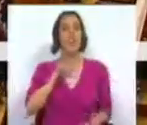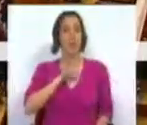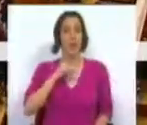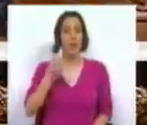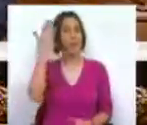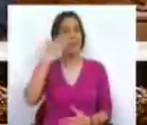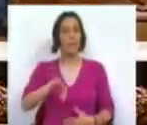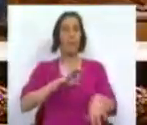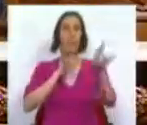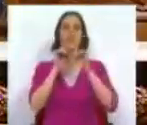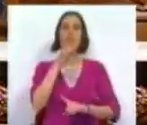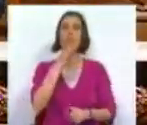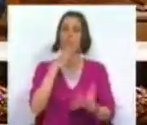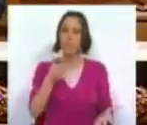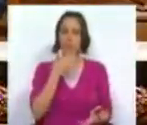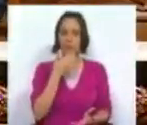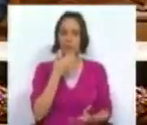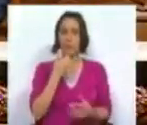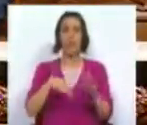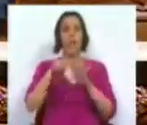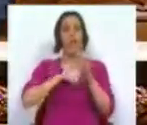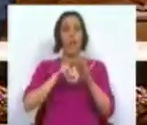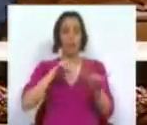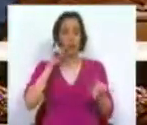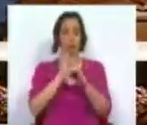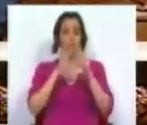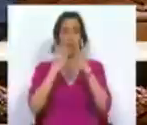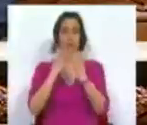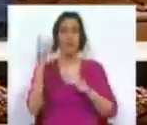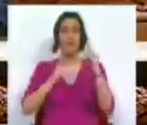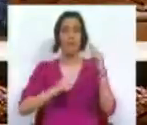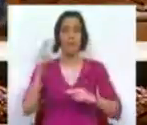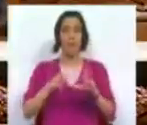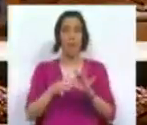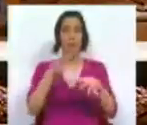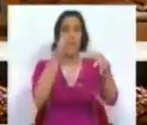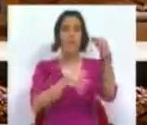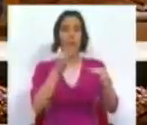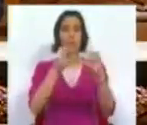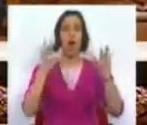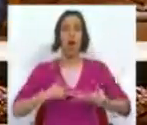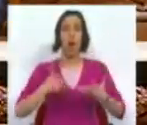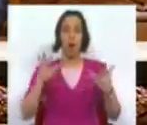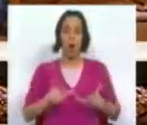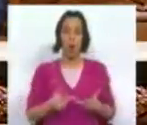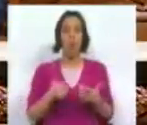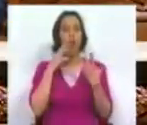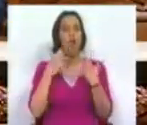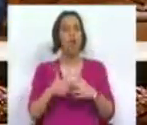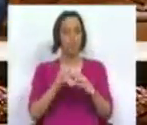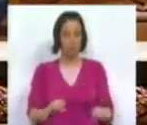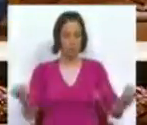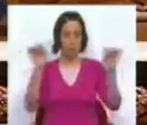Presidente, senhoras e senhores deputados, os relatórios da Inspeção-Geral das Finanças e do Tribunal de Contas não